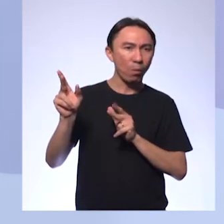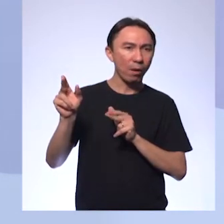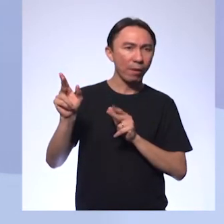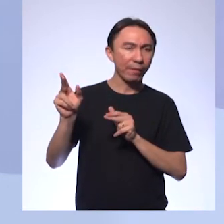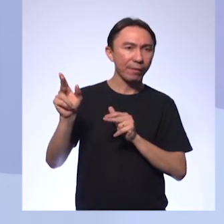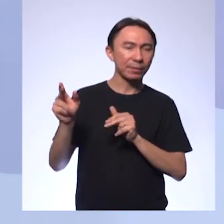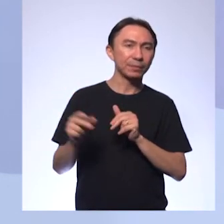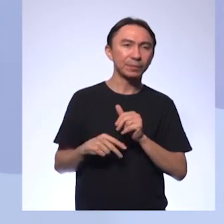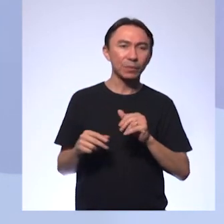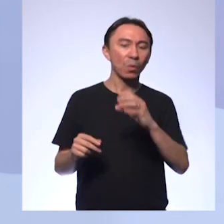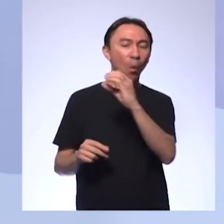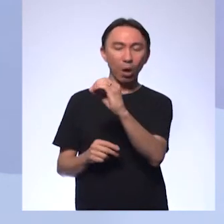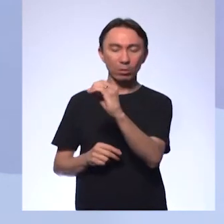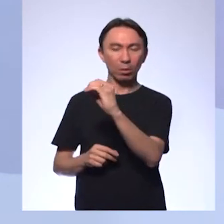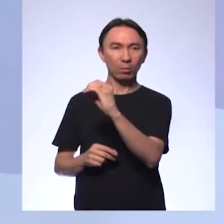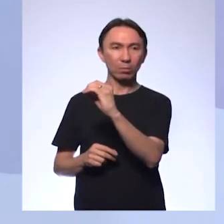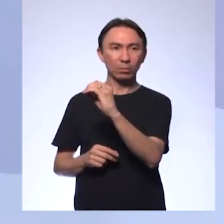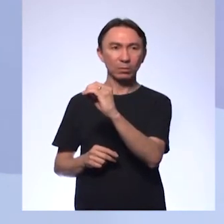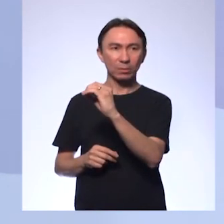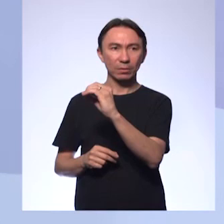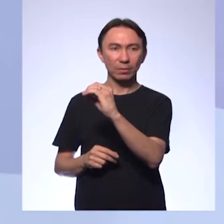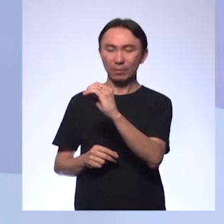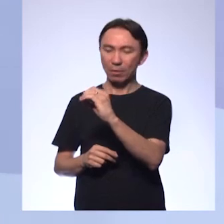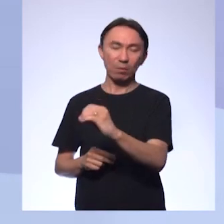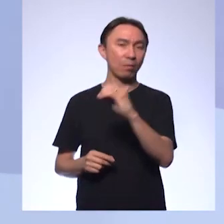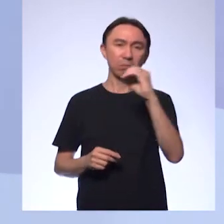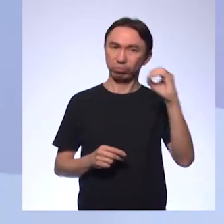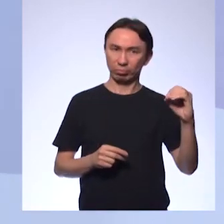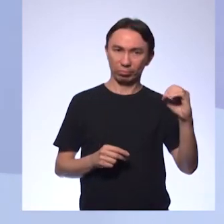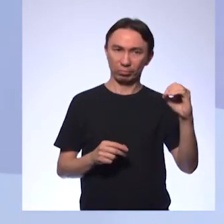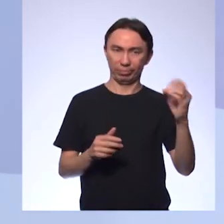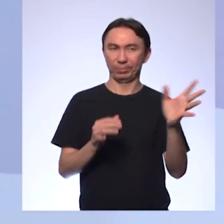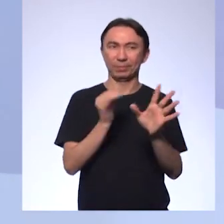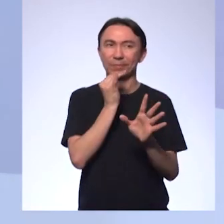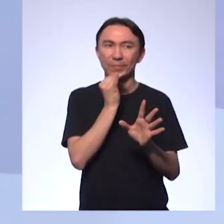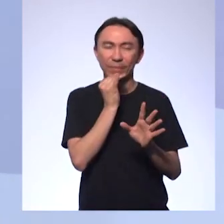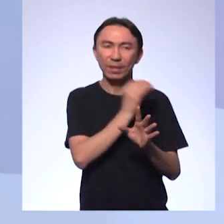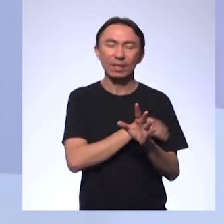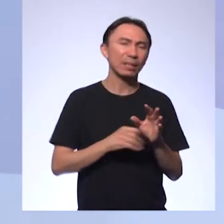O oxigênio está lá de cá. Então, esse carbono vai... se